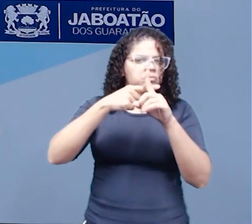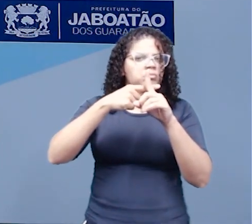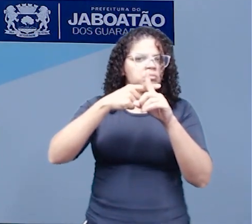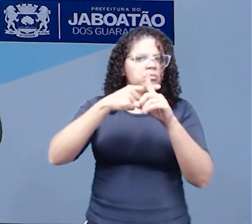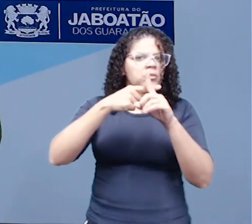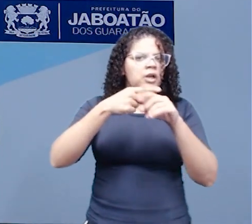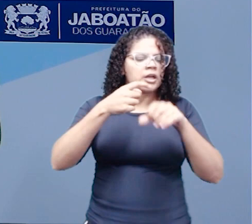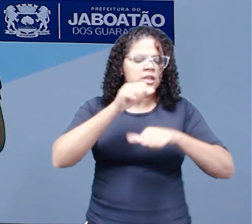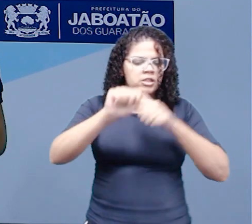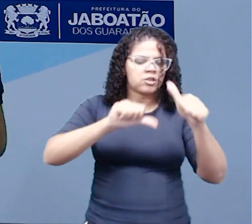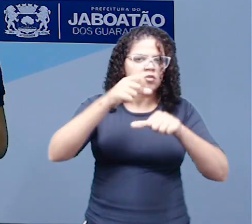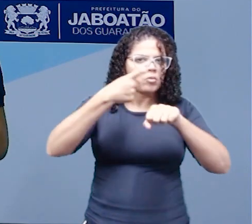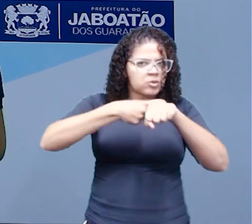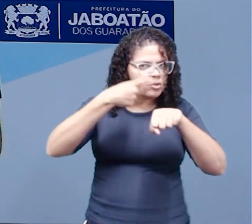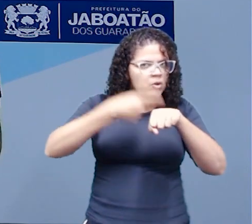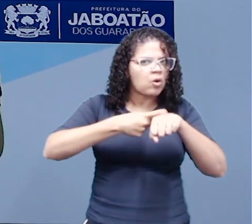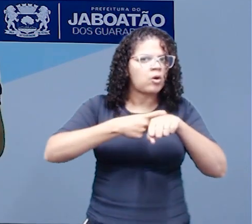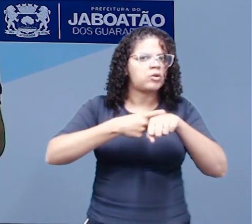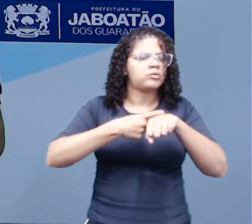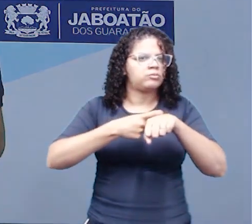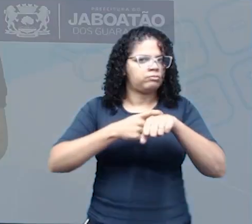gás é uma coisa bem interessante.